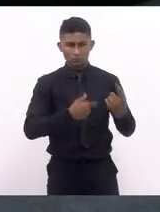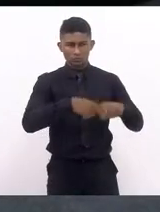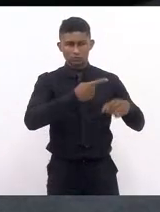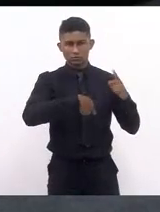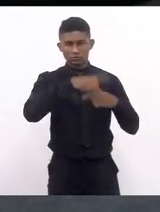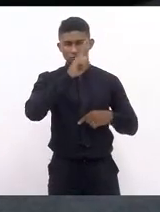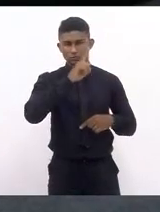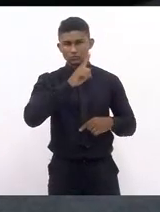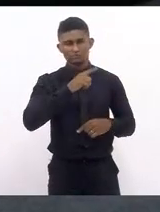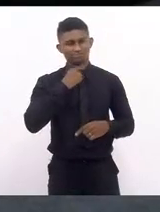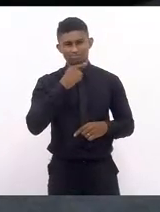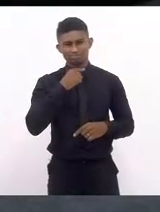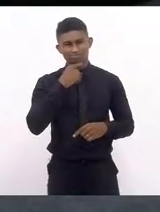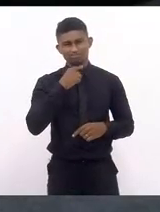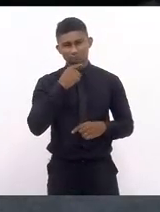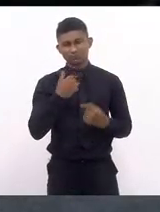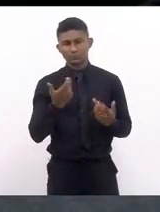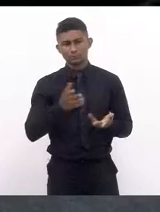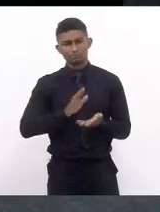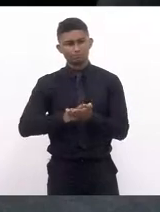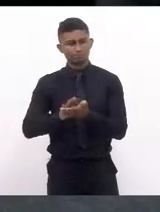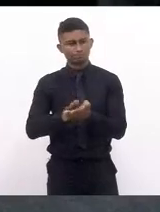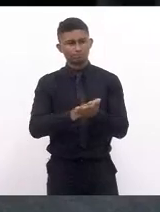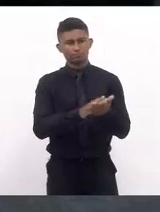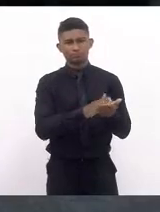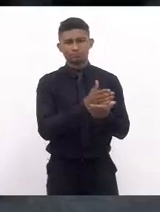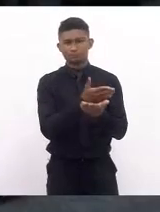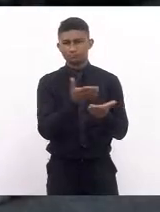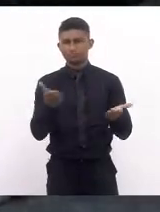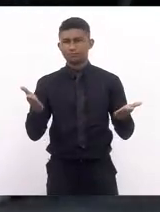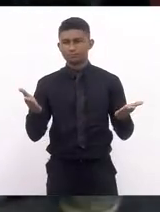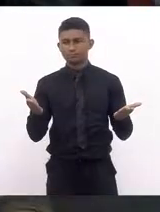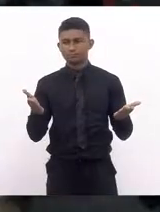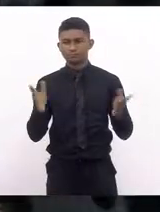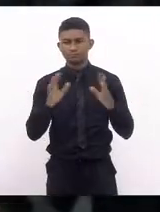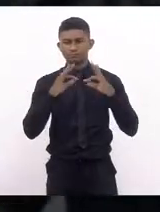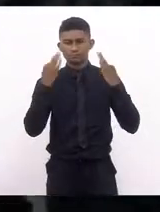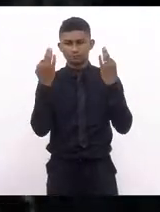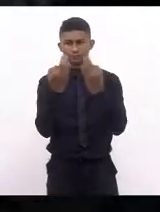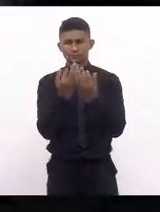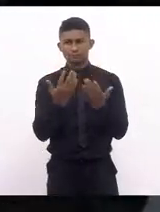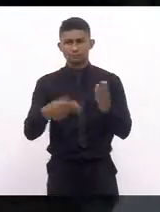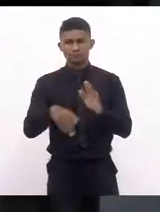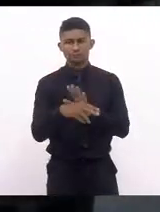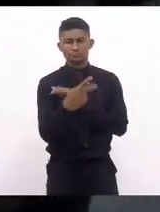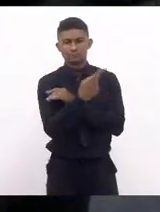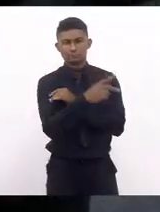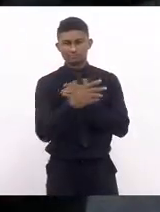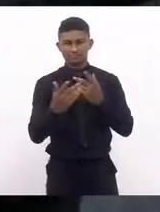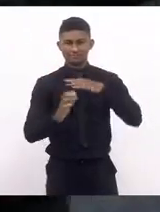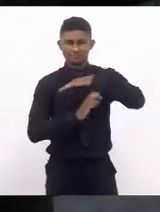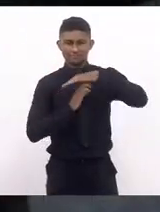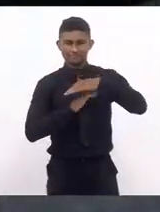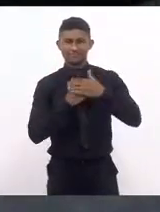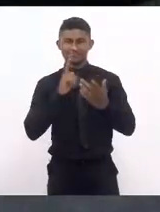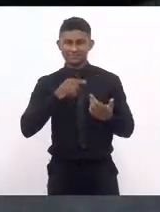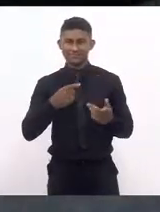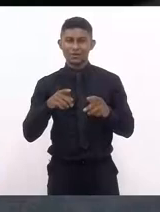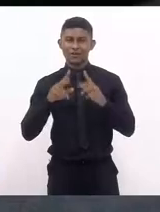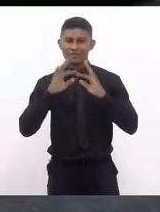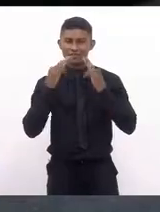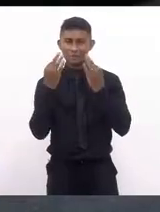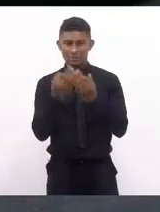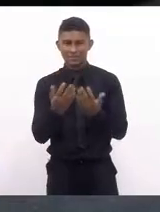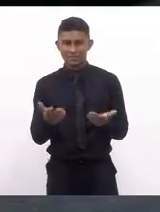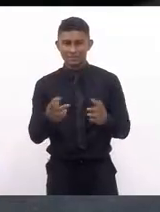parabéns Gustavo Schmidt parabéns a toda a família Daiana tem o nosso apoio tem o nosso respeito de estar até aqui nesse